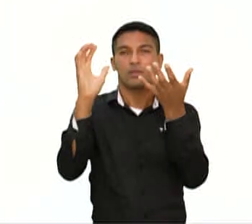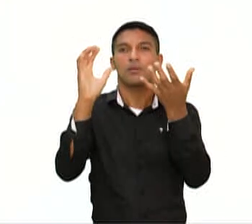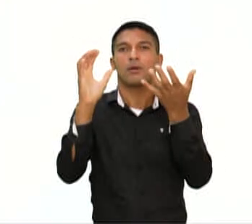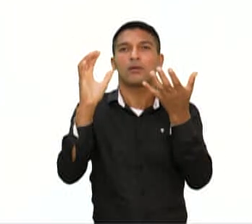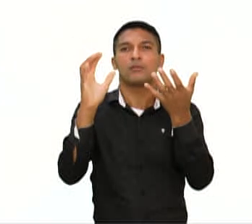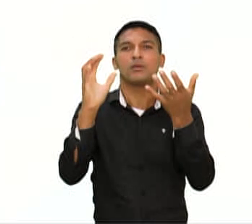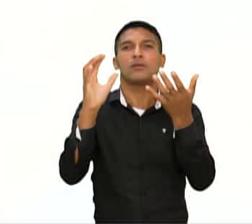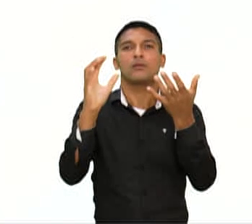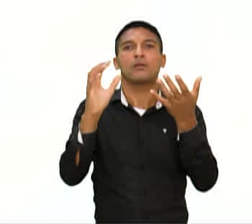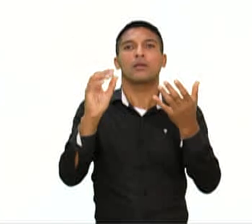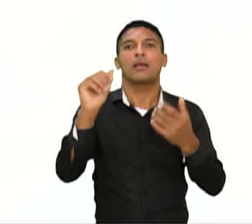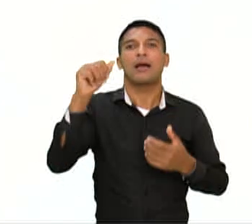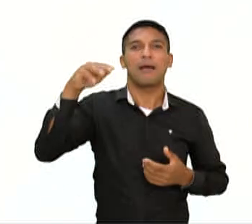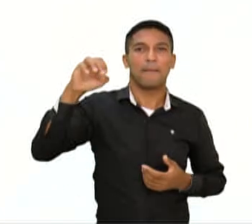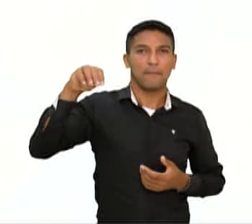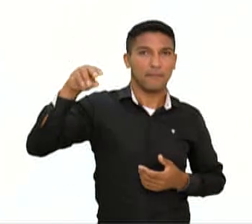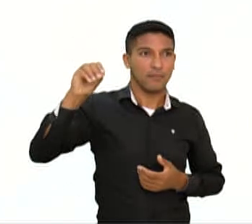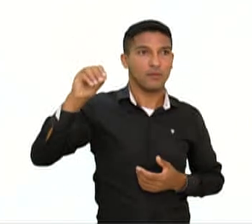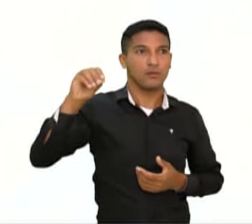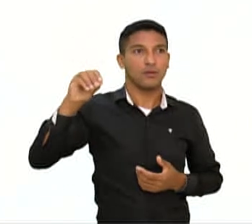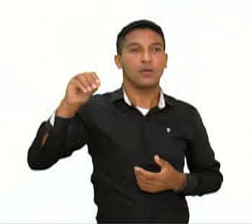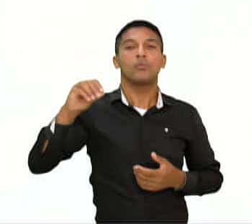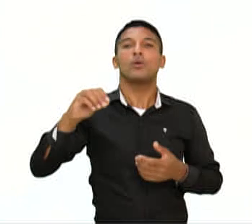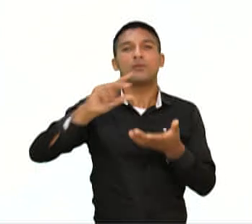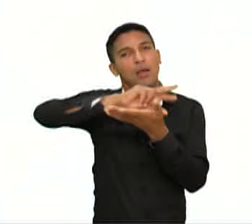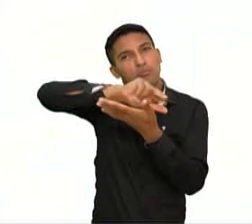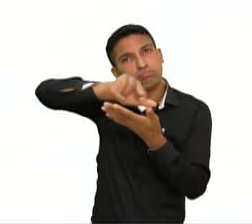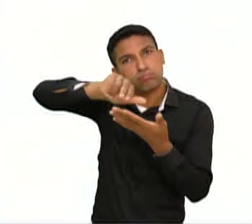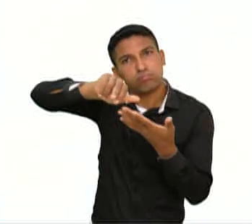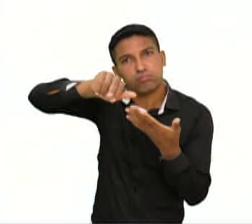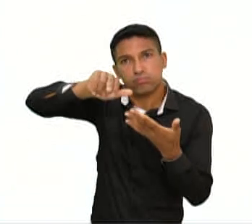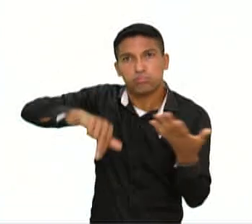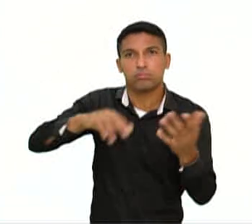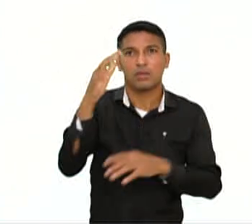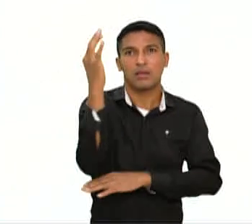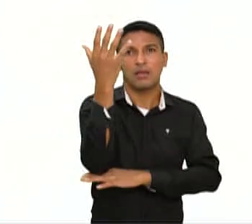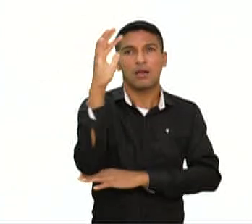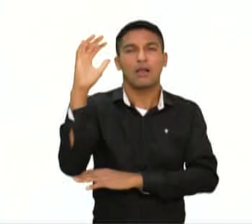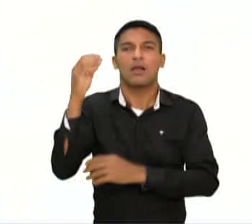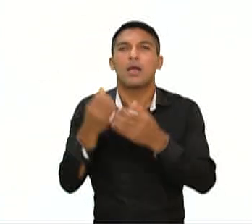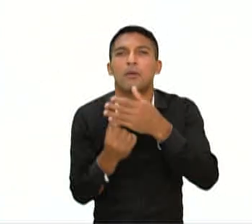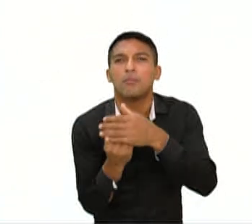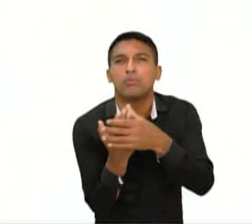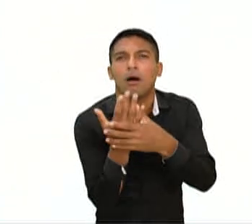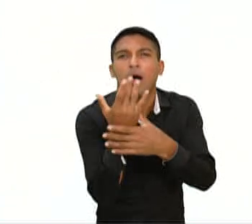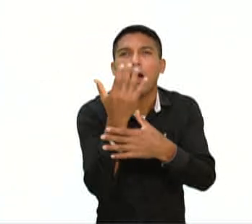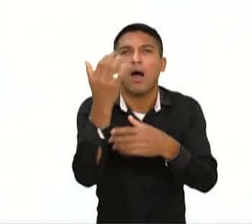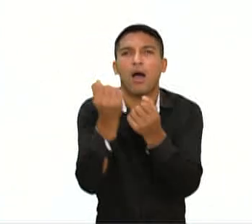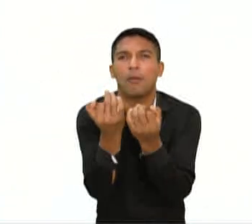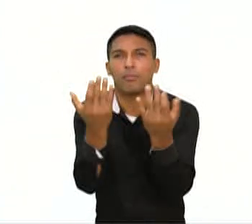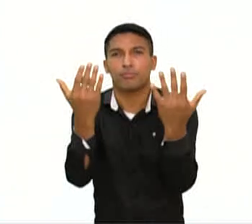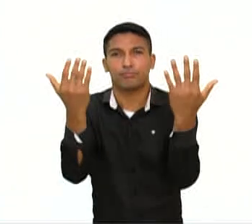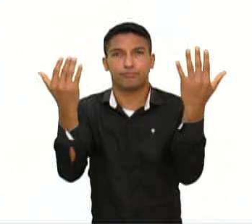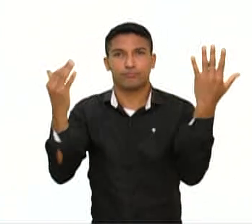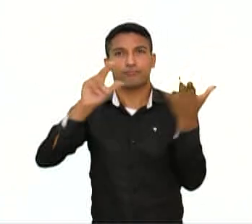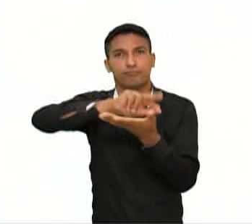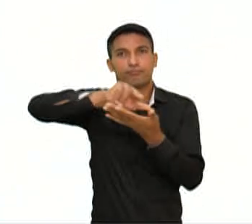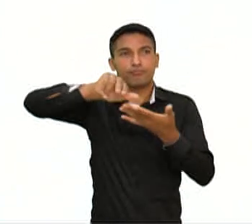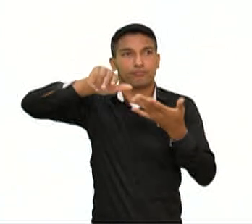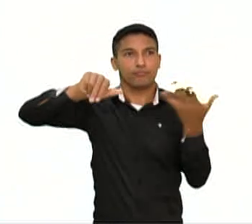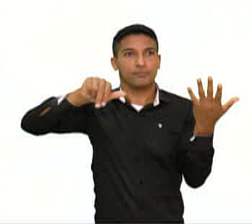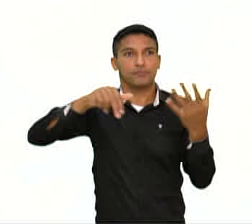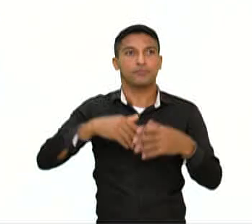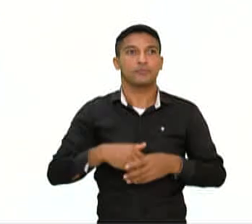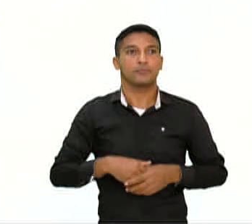O objetivo não é identificar todas as formas vegetais, e sim que você faça uma crítica, principalmente no que diz respeito